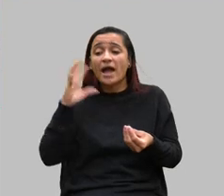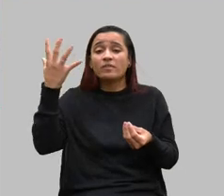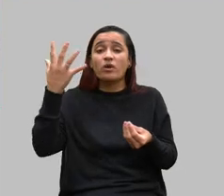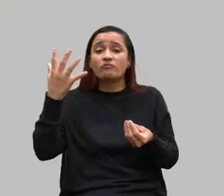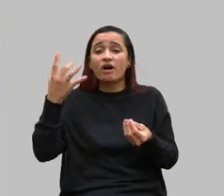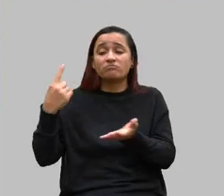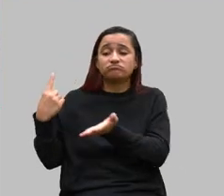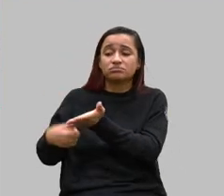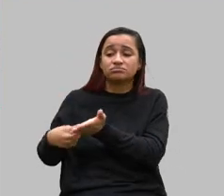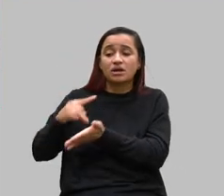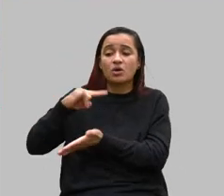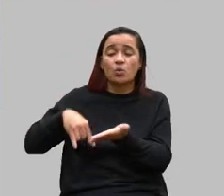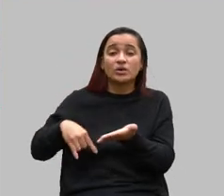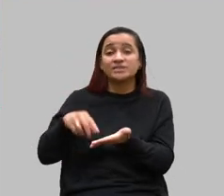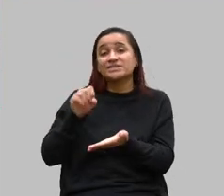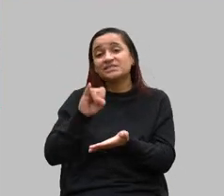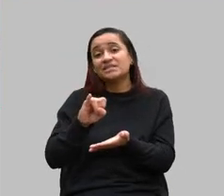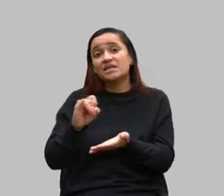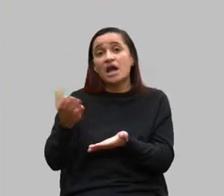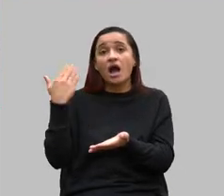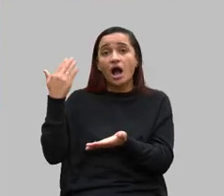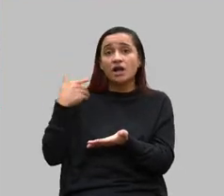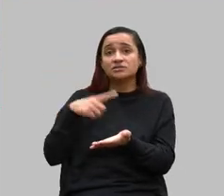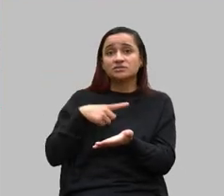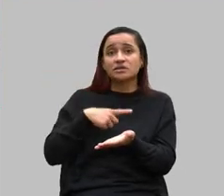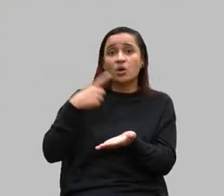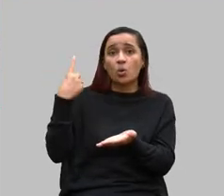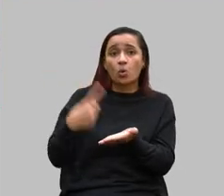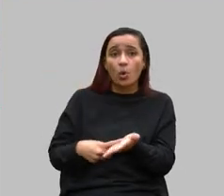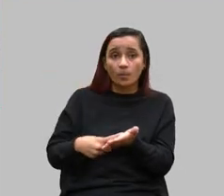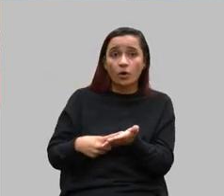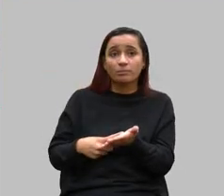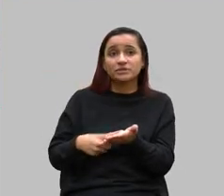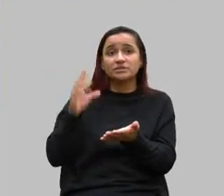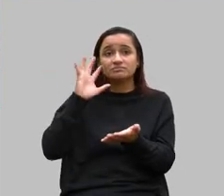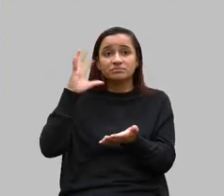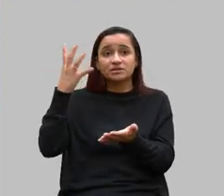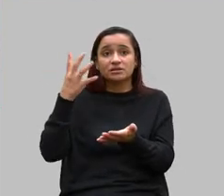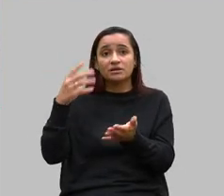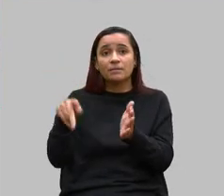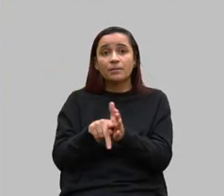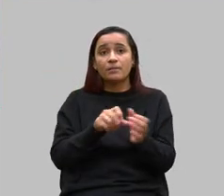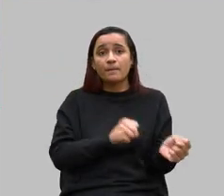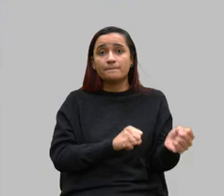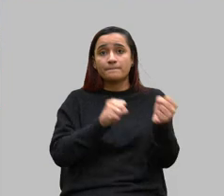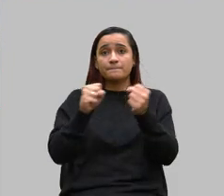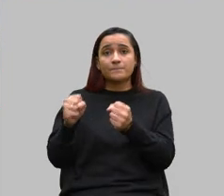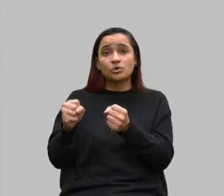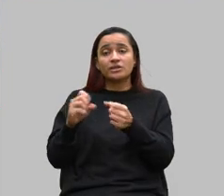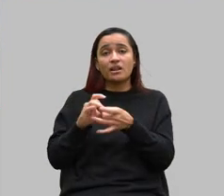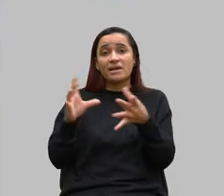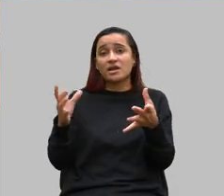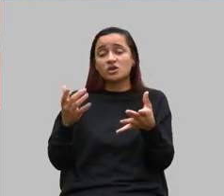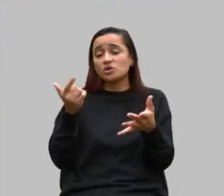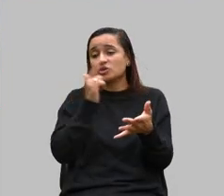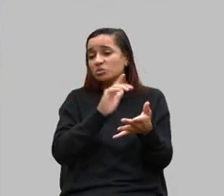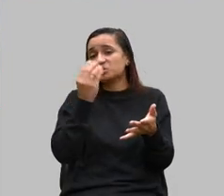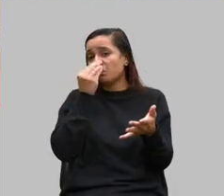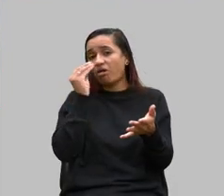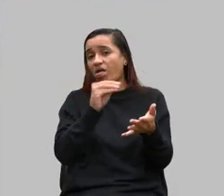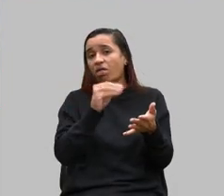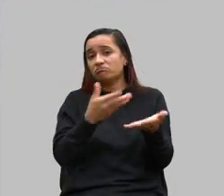concessão se um compromisso uma deliberação uma inação do Poder concedente não foi sequer